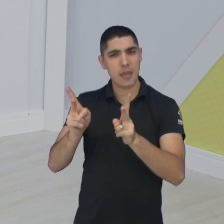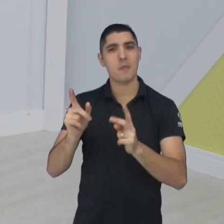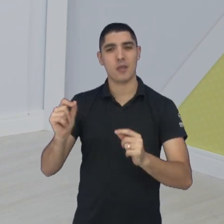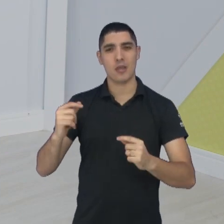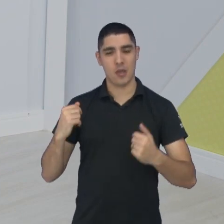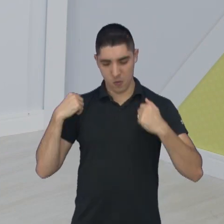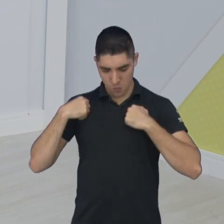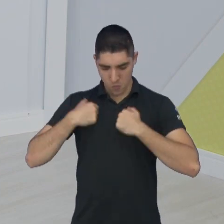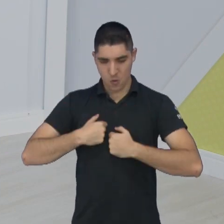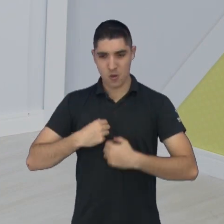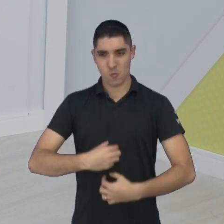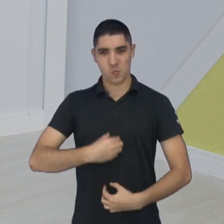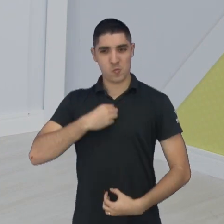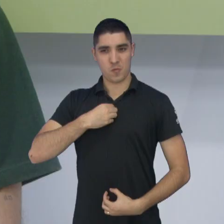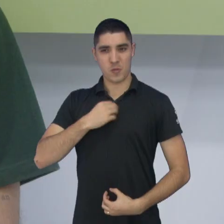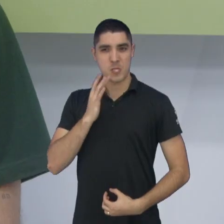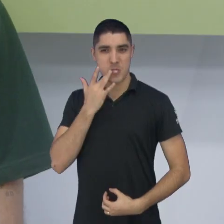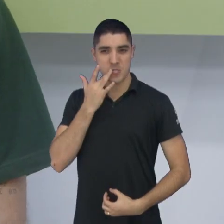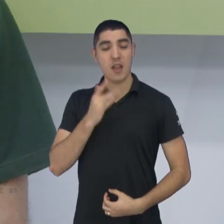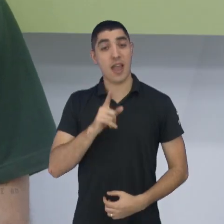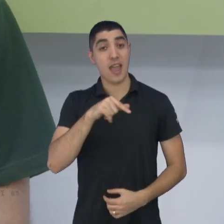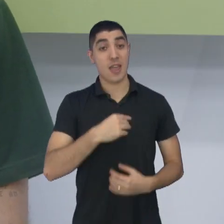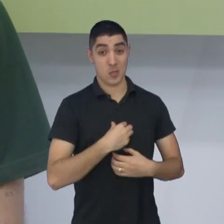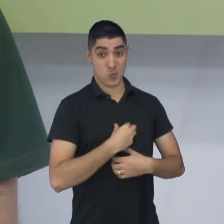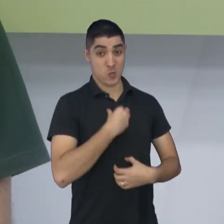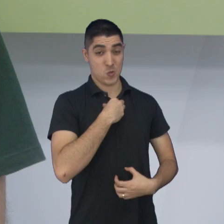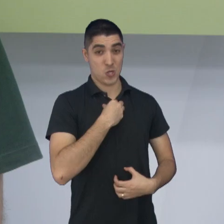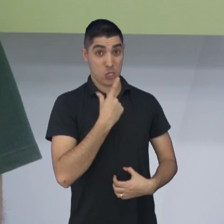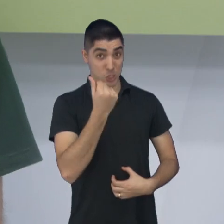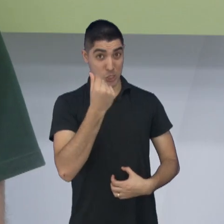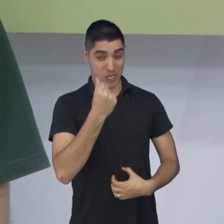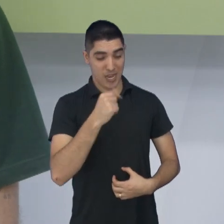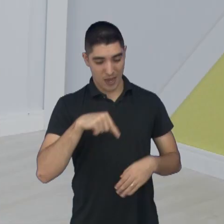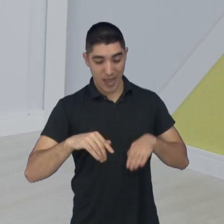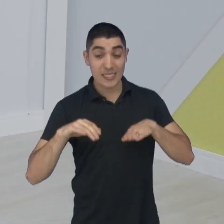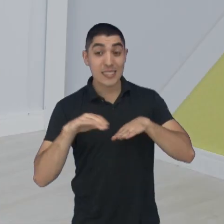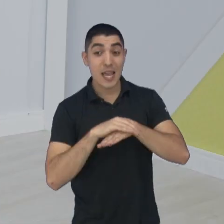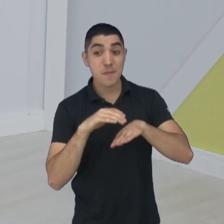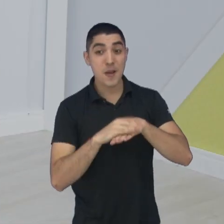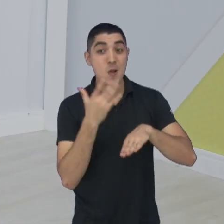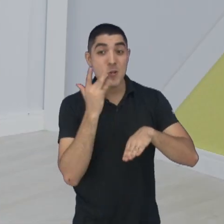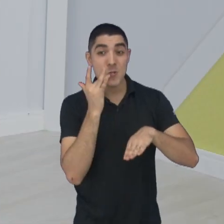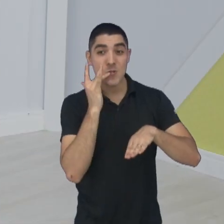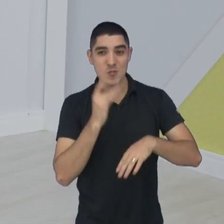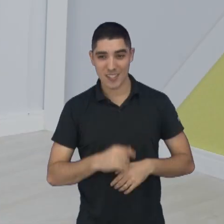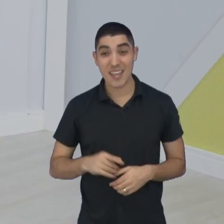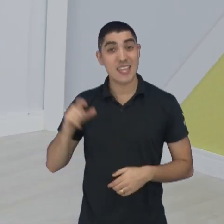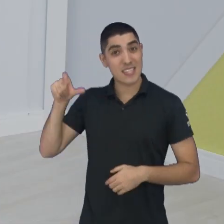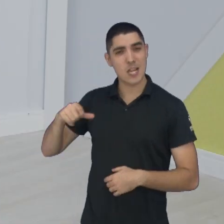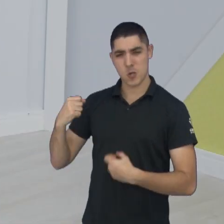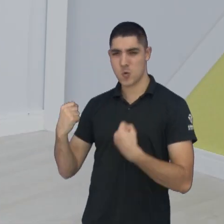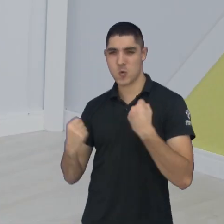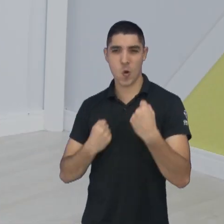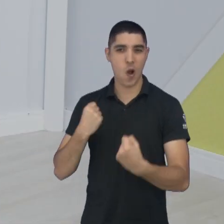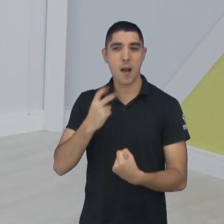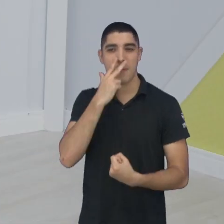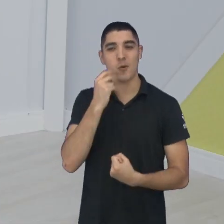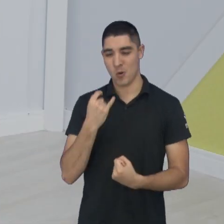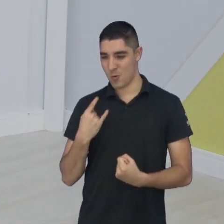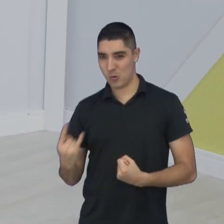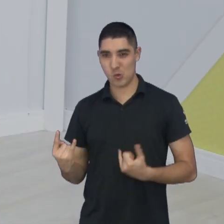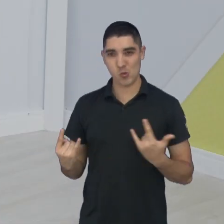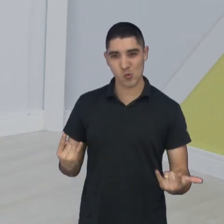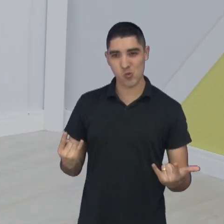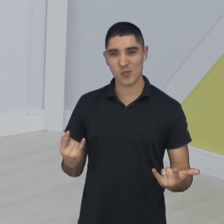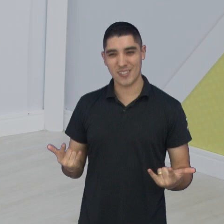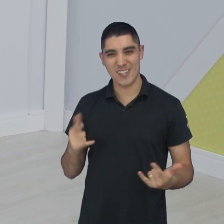aquela gravata dourada. Não, a gravata é de dólares e o sapato é dourado. Sapato é dourado, e ele corre a São Silvestre vestido de Homem-Aranha, que